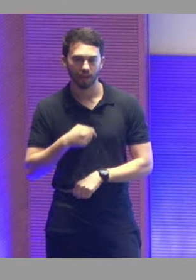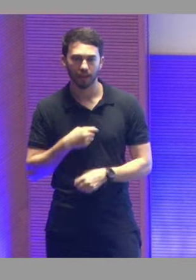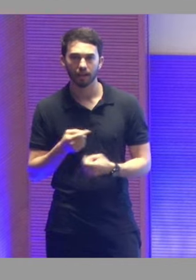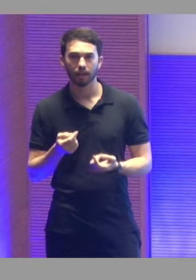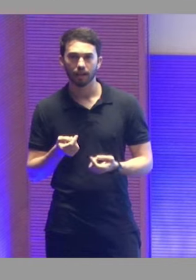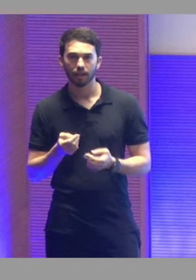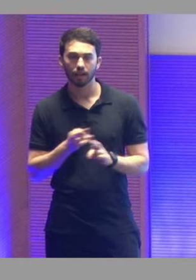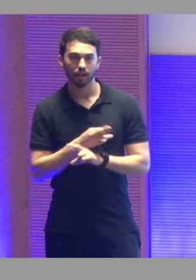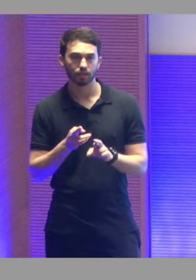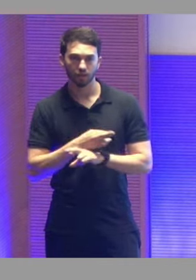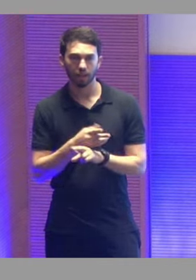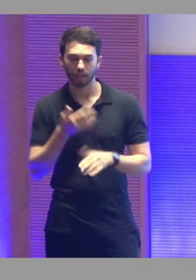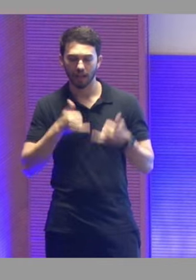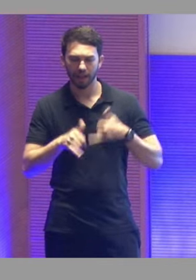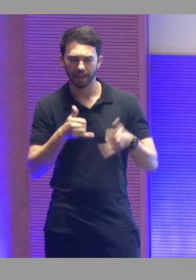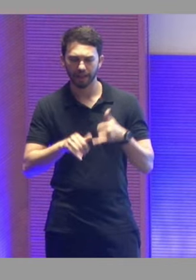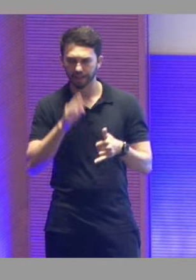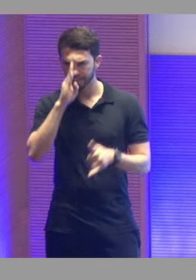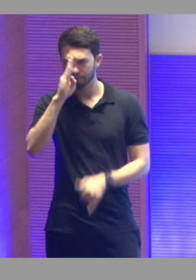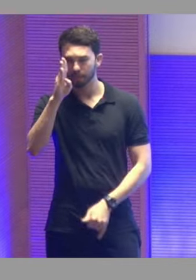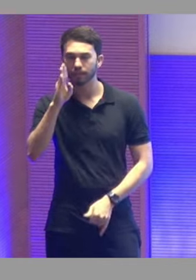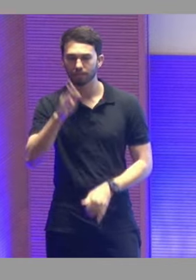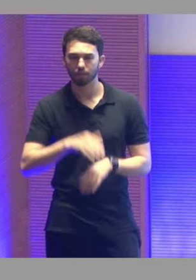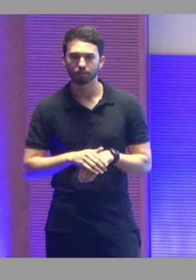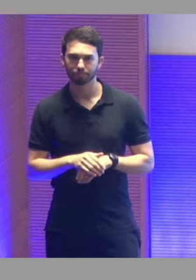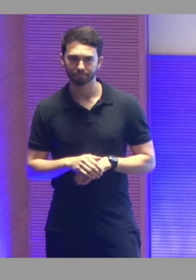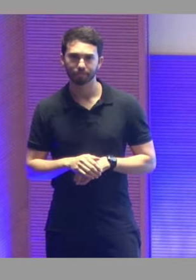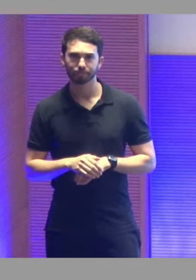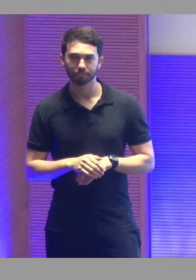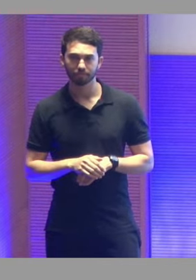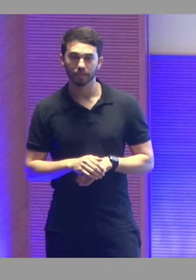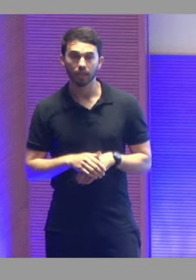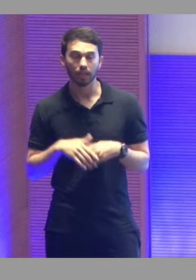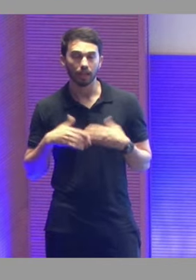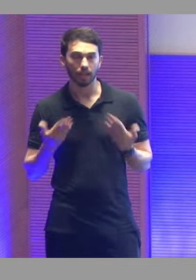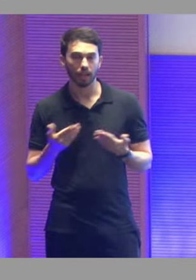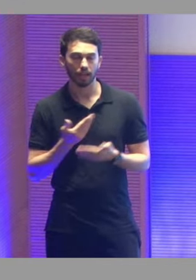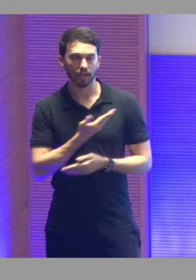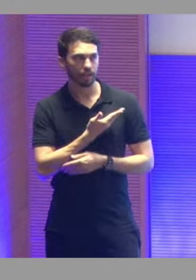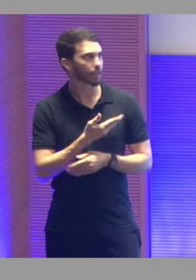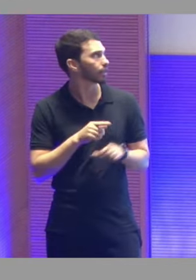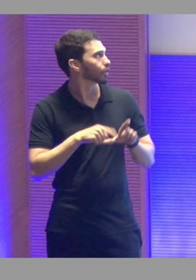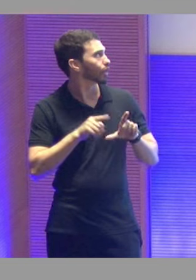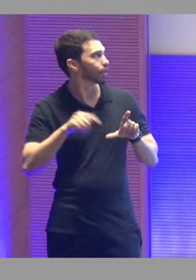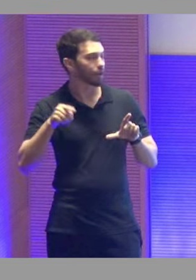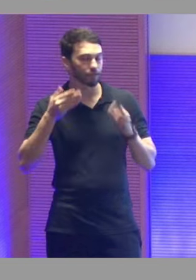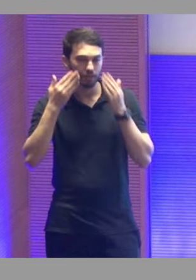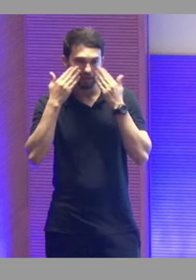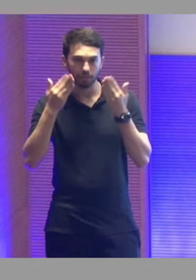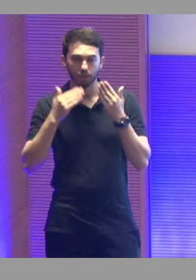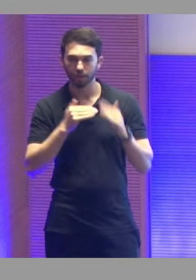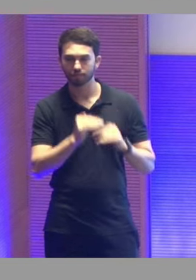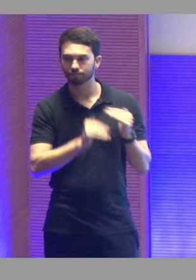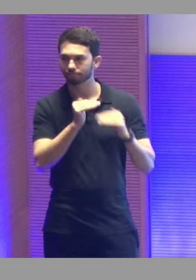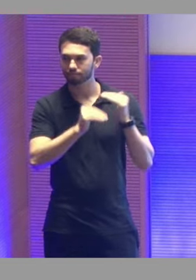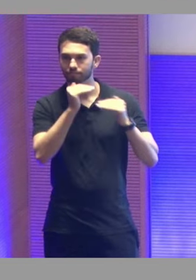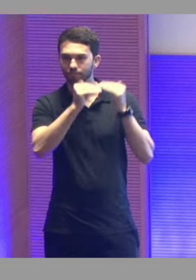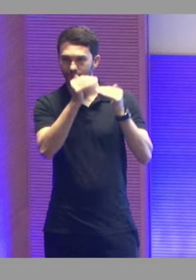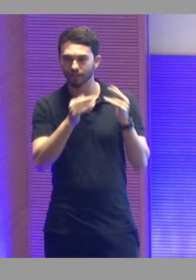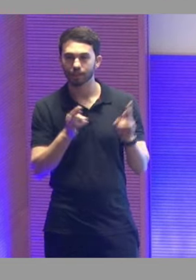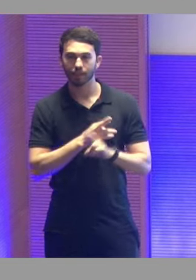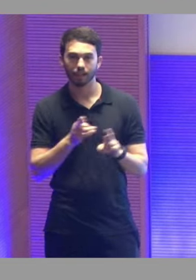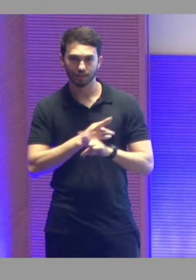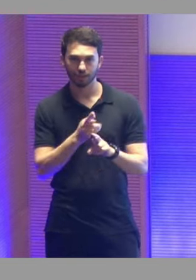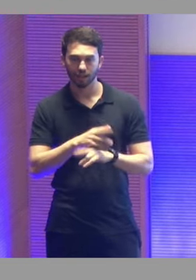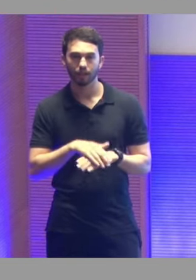relacionadas à aquisição de energia elétrica por parte das organizações e É nesse gráfico que a gente mostra a evolução das emissões relacionadas